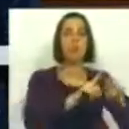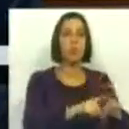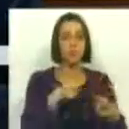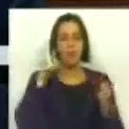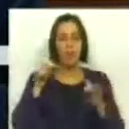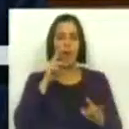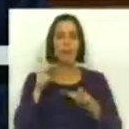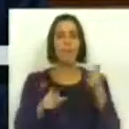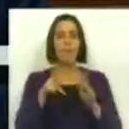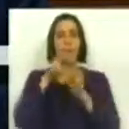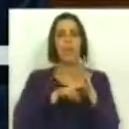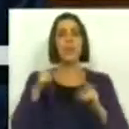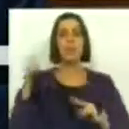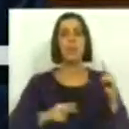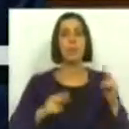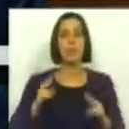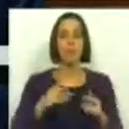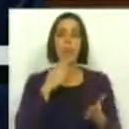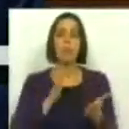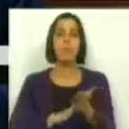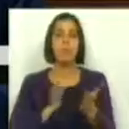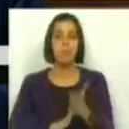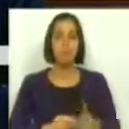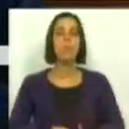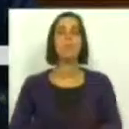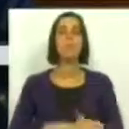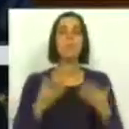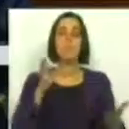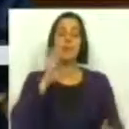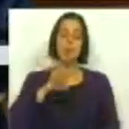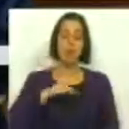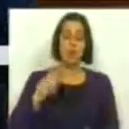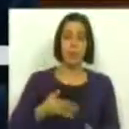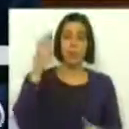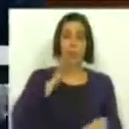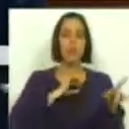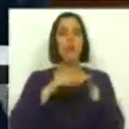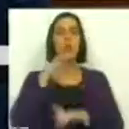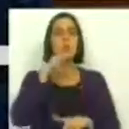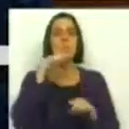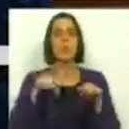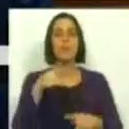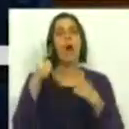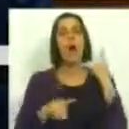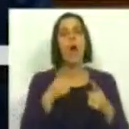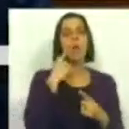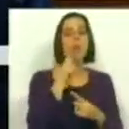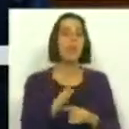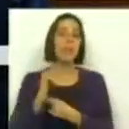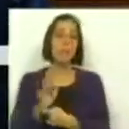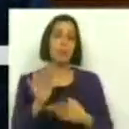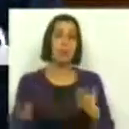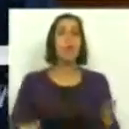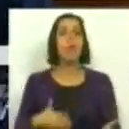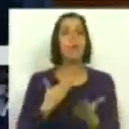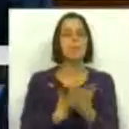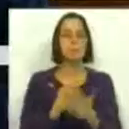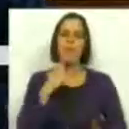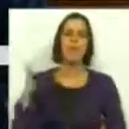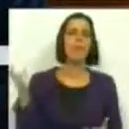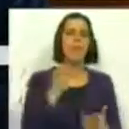para reavaliar o regime fiscal dos restaurantes. Senhora Presidente, senhores deputados, estes são alguns exemplos de propostas,